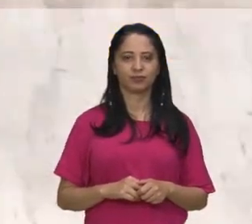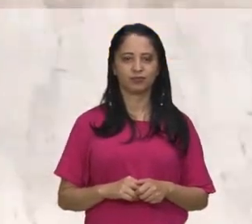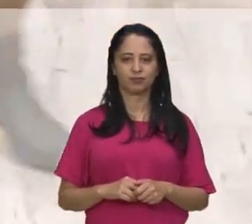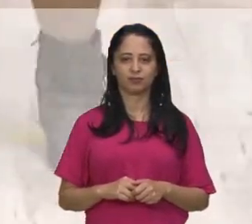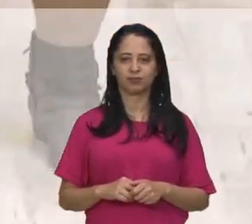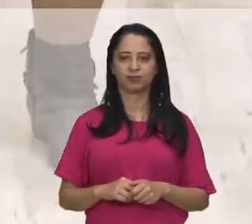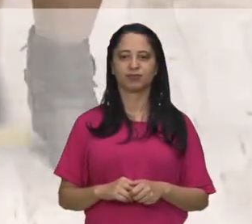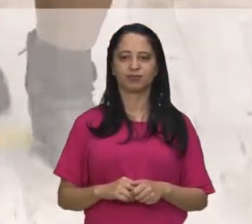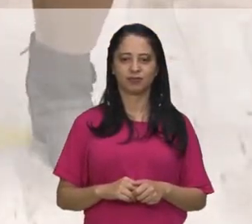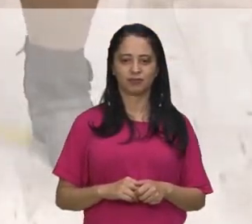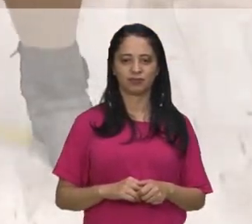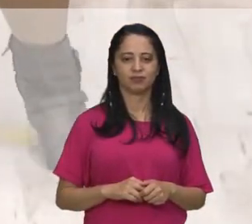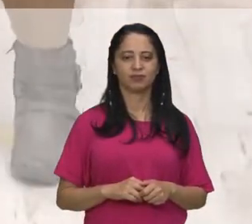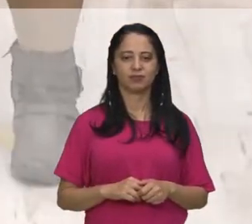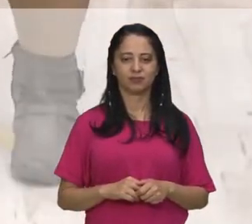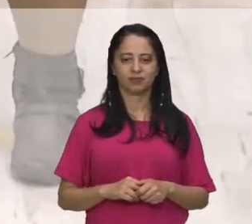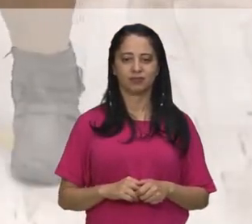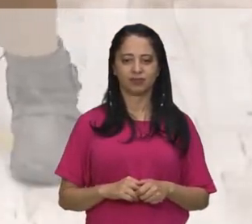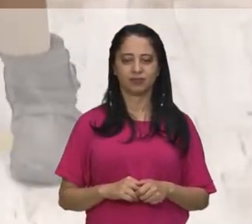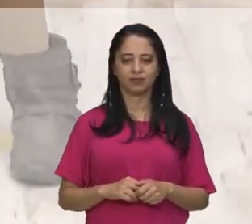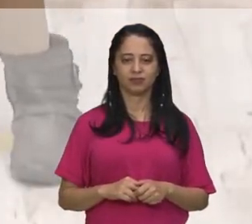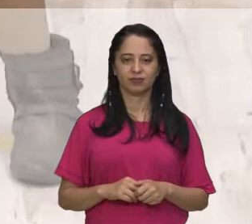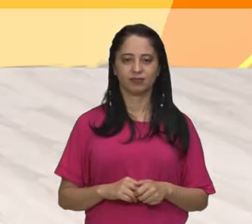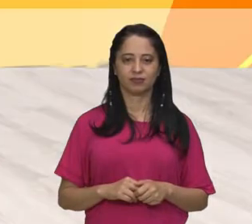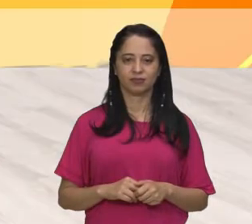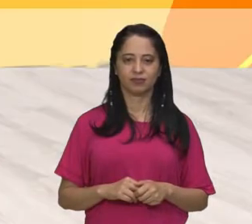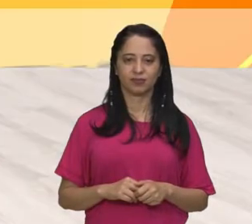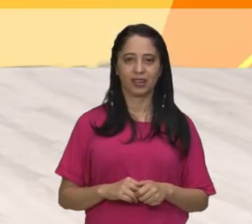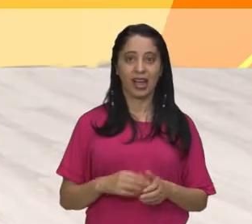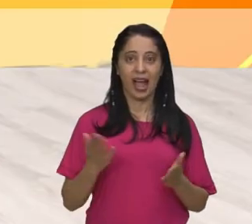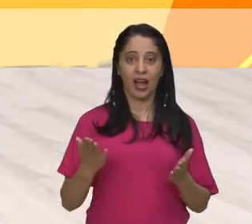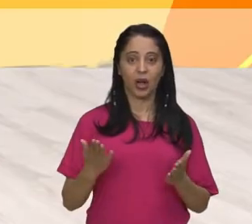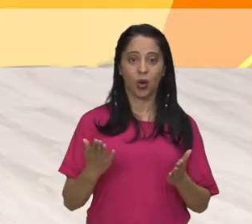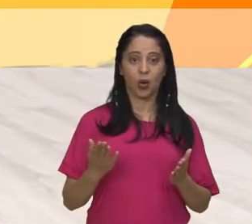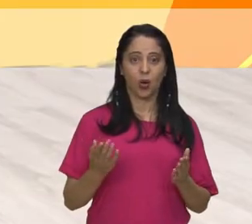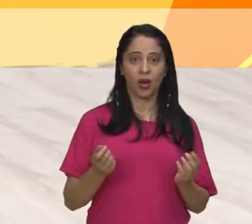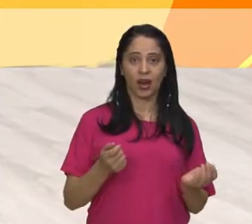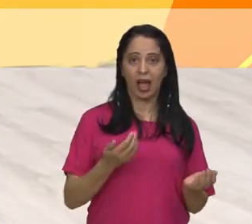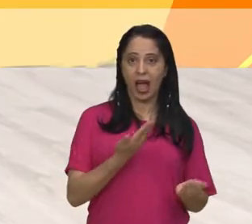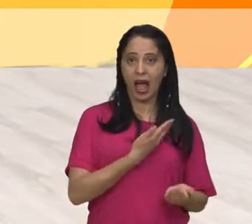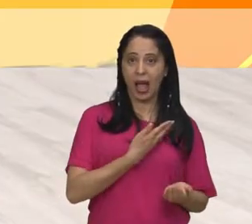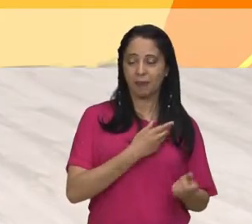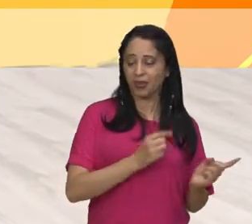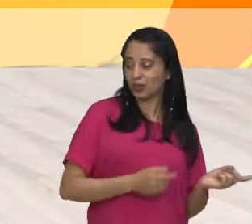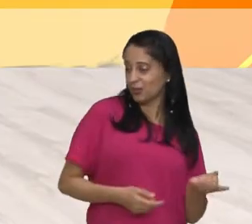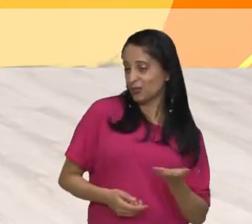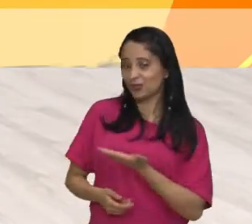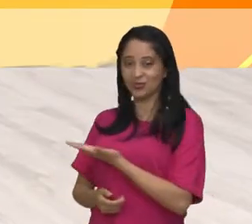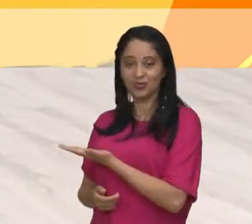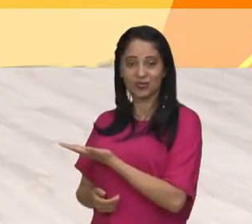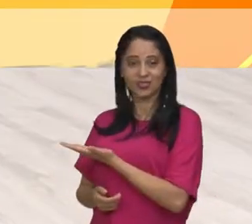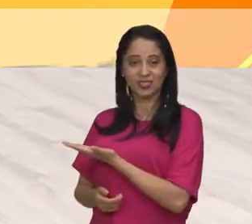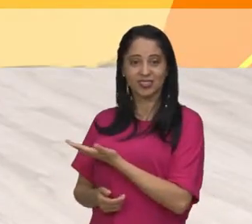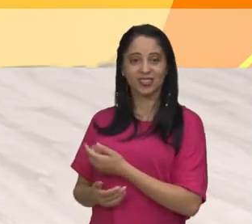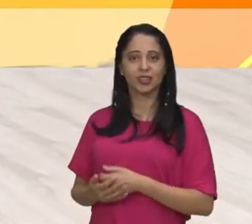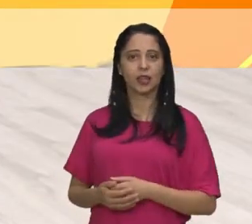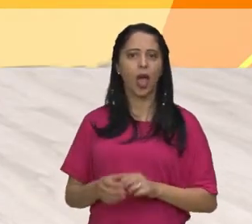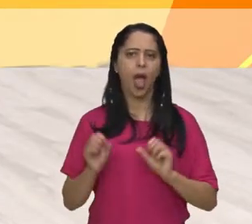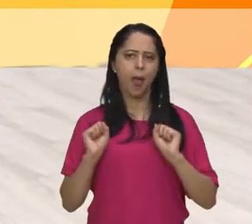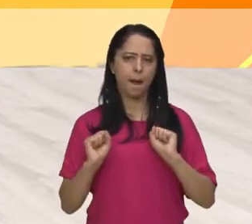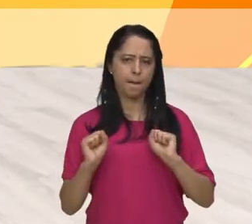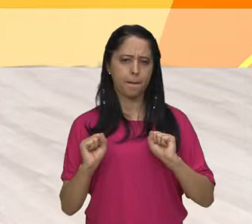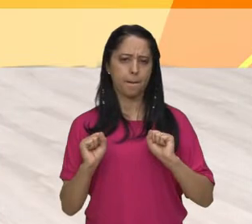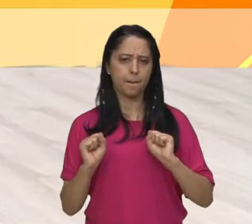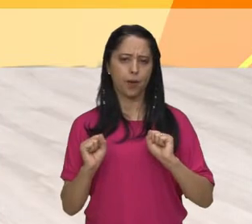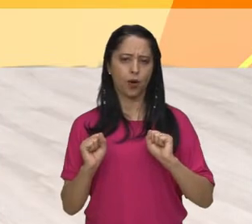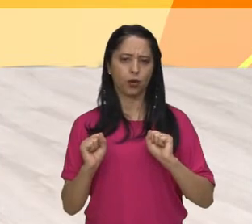1, 2, 3 e parou. Vou apontar de novo para o parceiro e aí a gente vai fazer uma pose. A